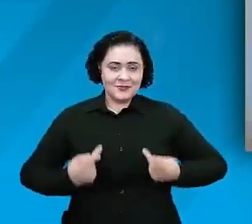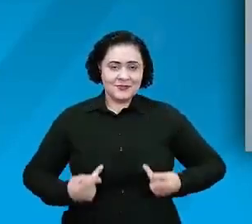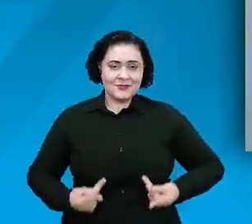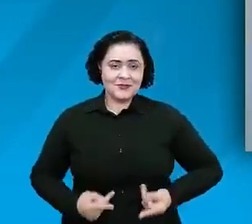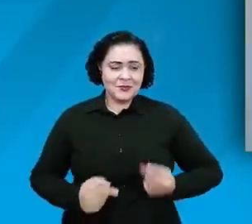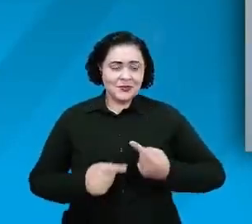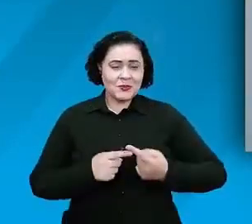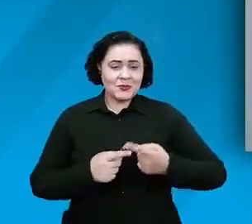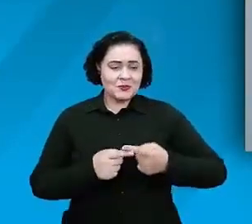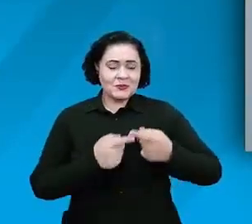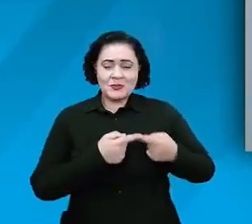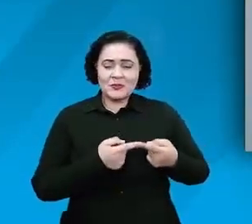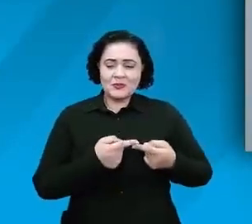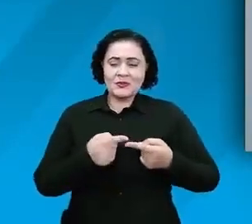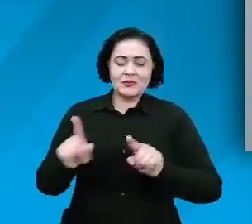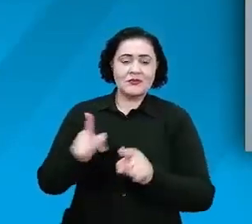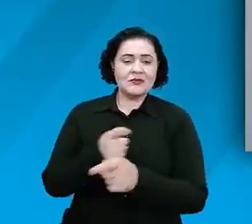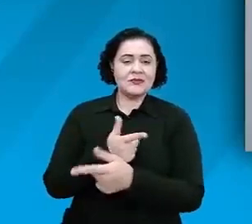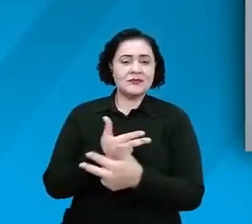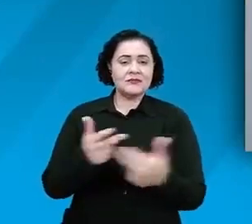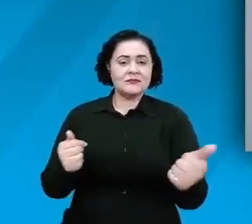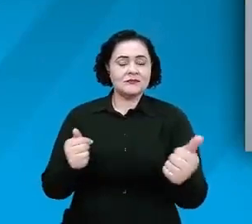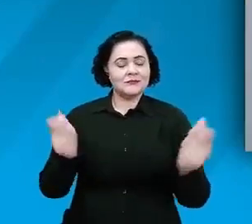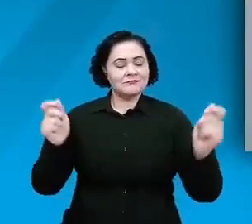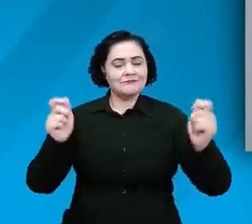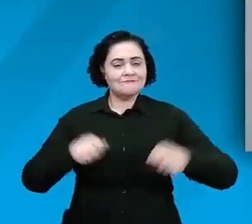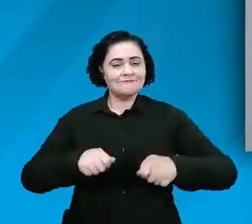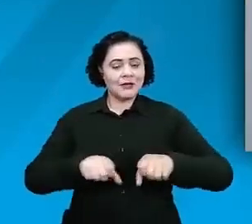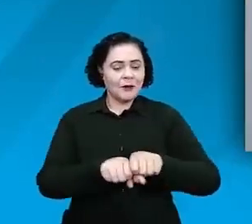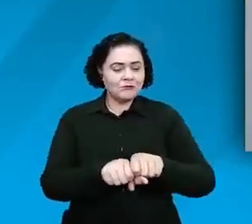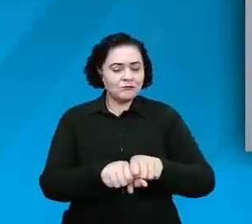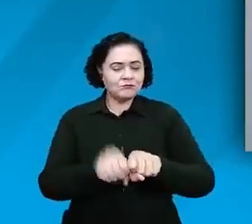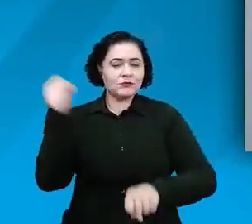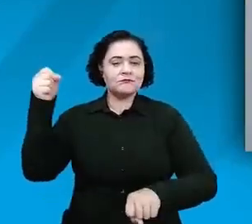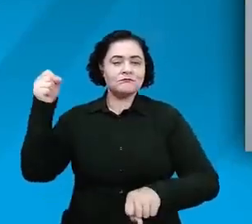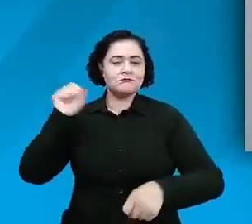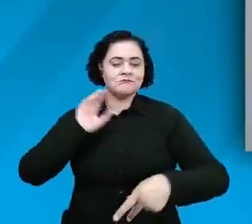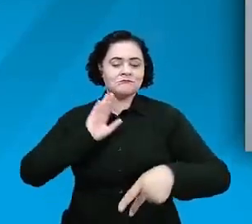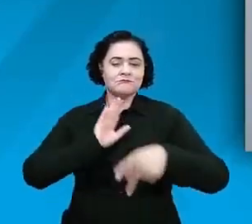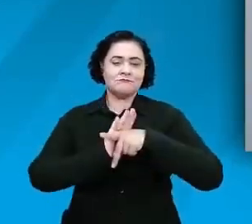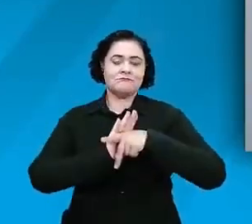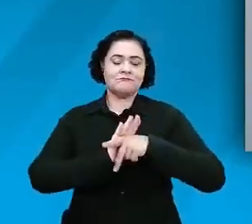a rebeldia diante da loucura, promove as rupturas